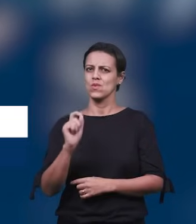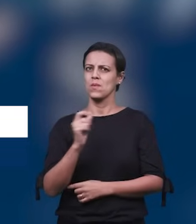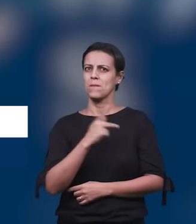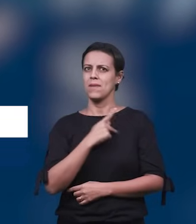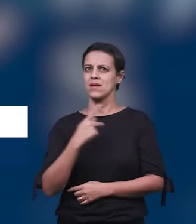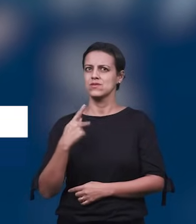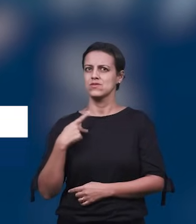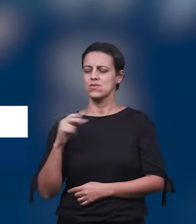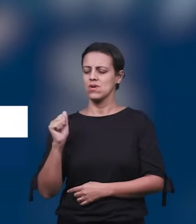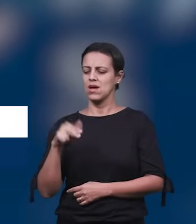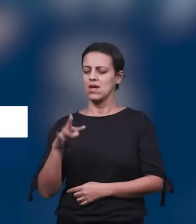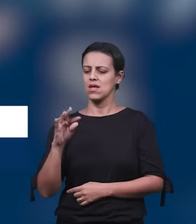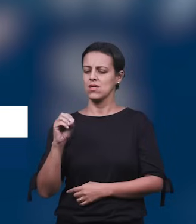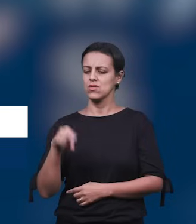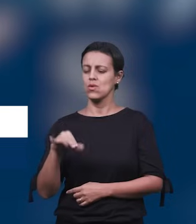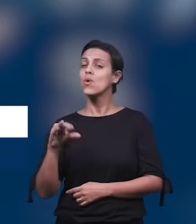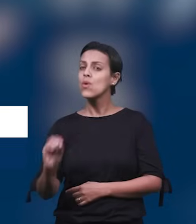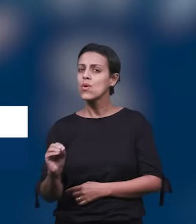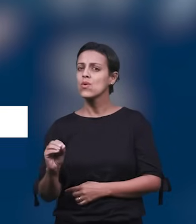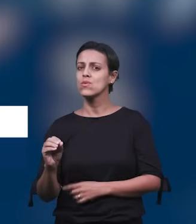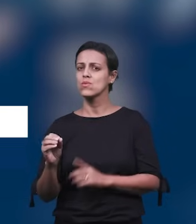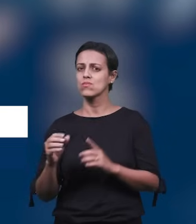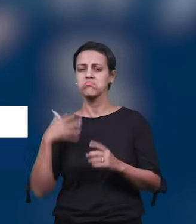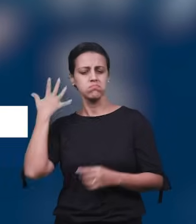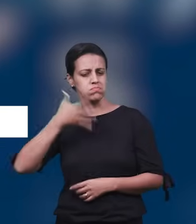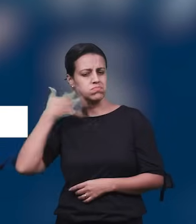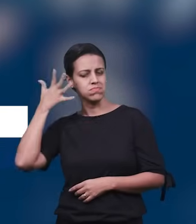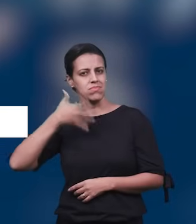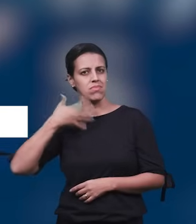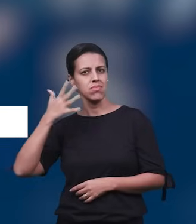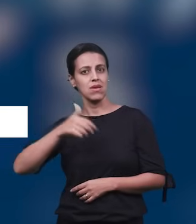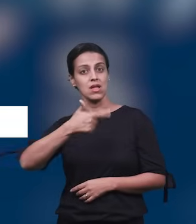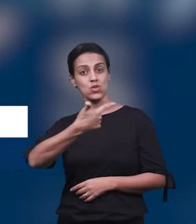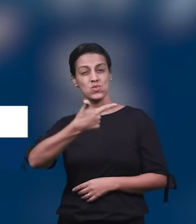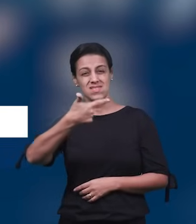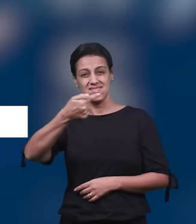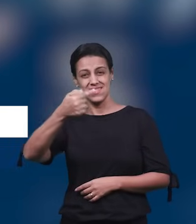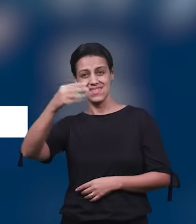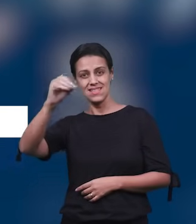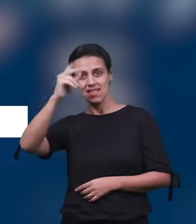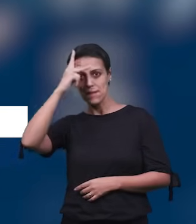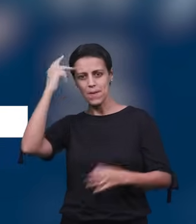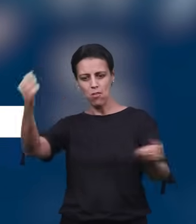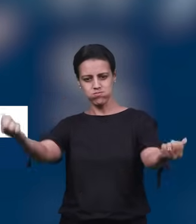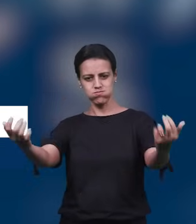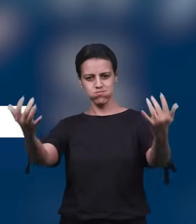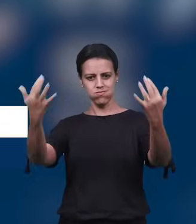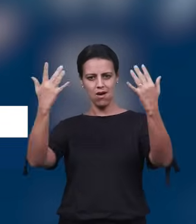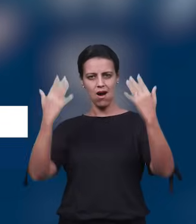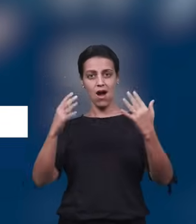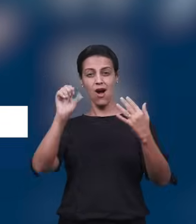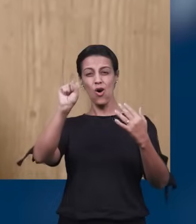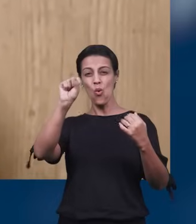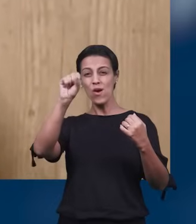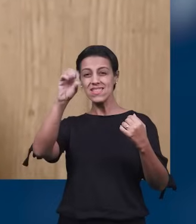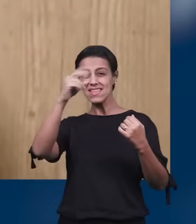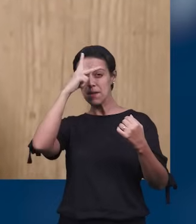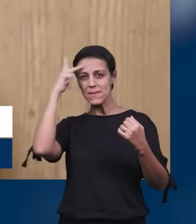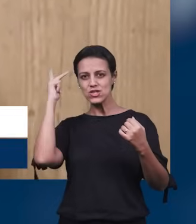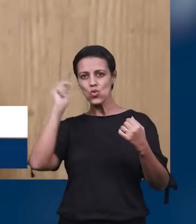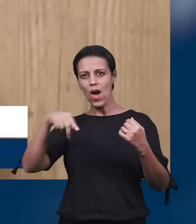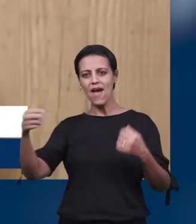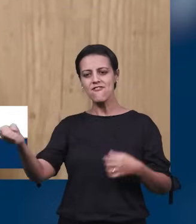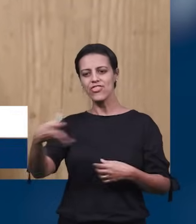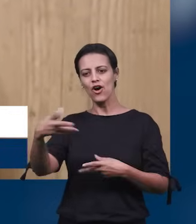do Nascimento, recebeu 270 pessoas, sendo 80 delas visitantes. Esta